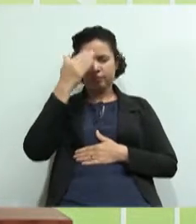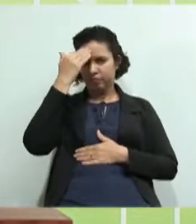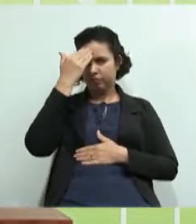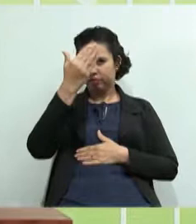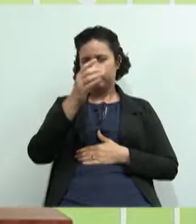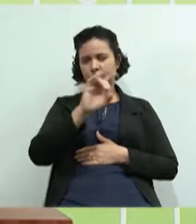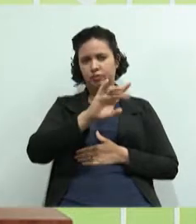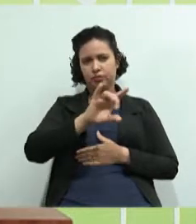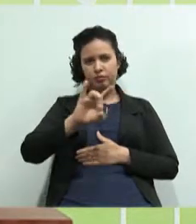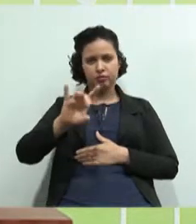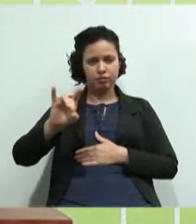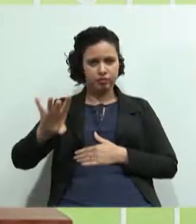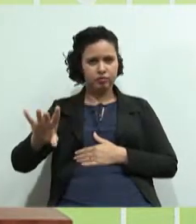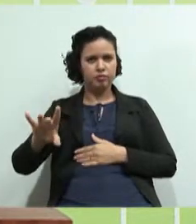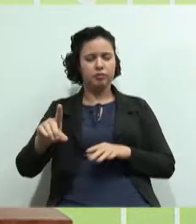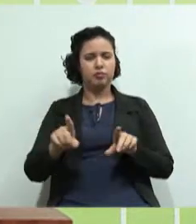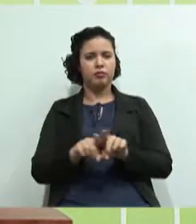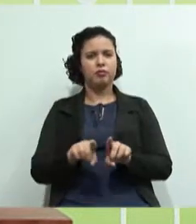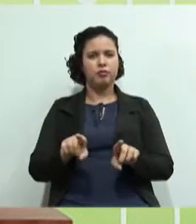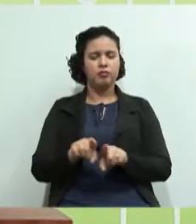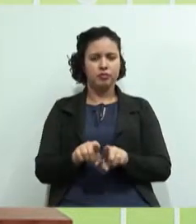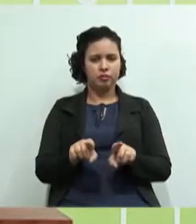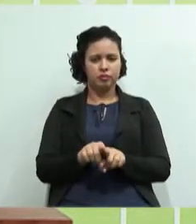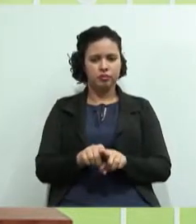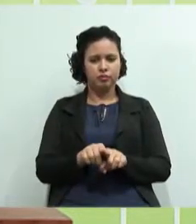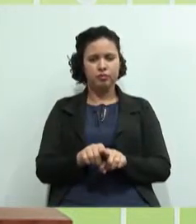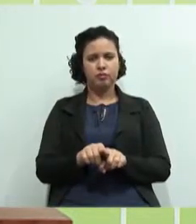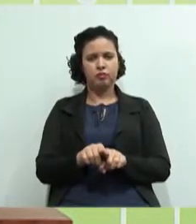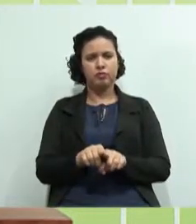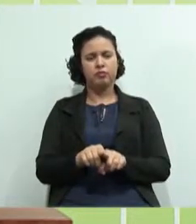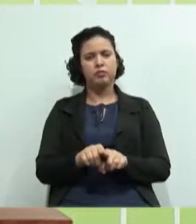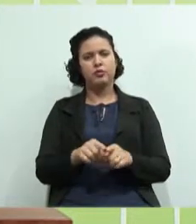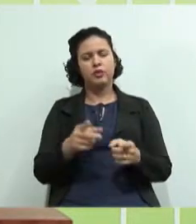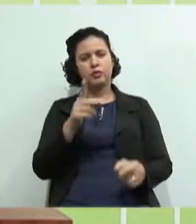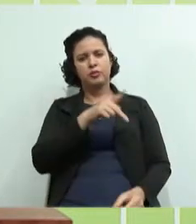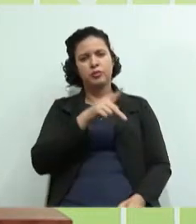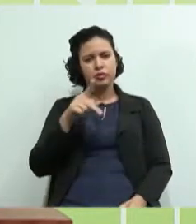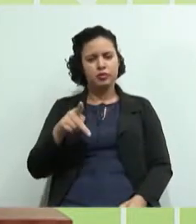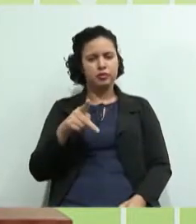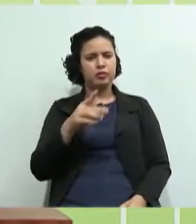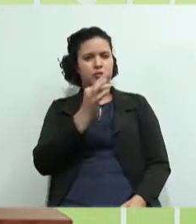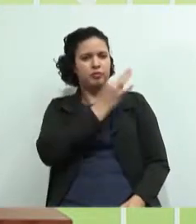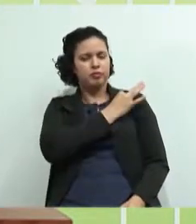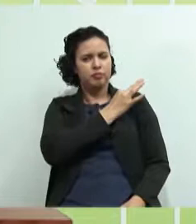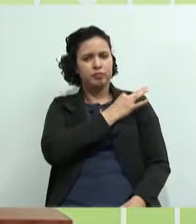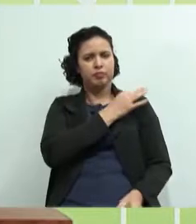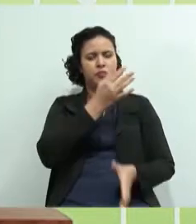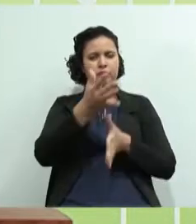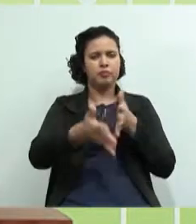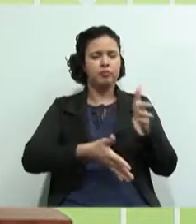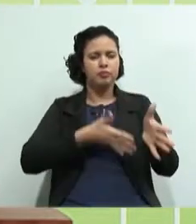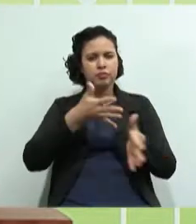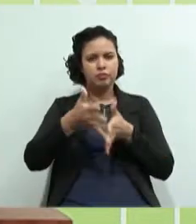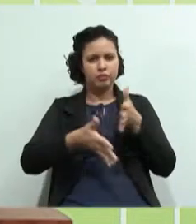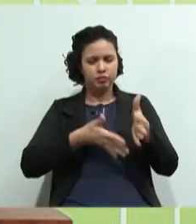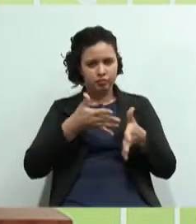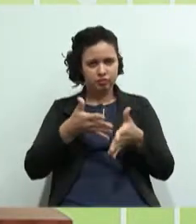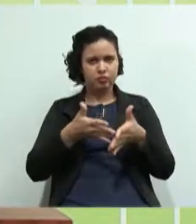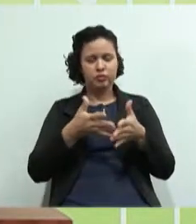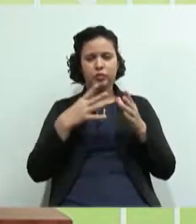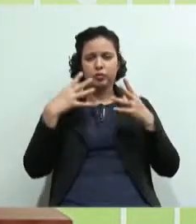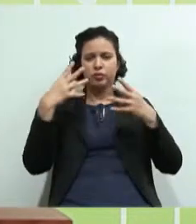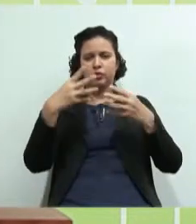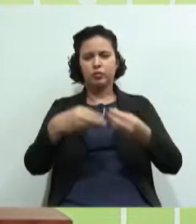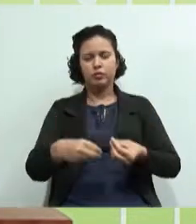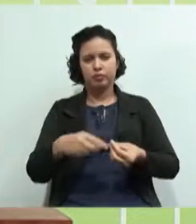cada um de vocês aqui, os professores presenciais, eu, o professor Jorge, a Tamires, que também está aqui. A presença de vocês aqui